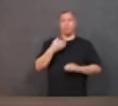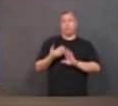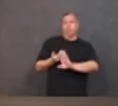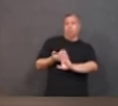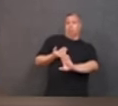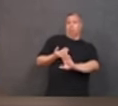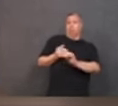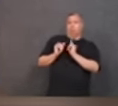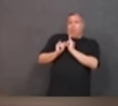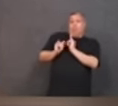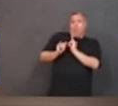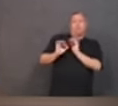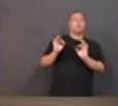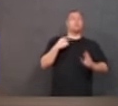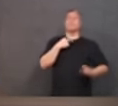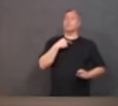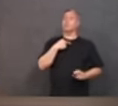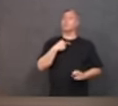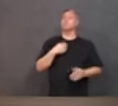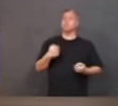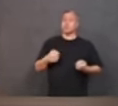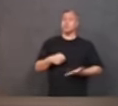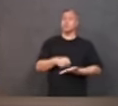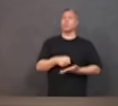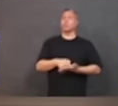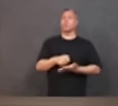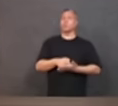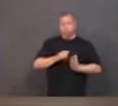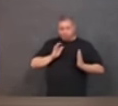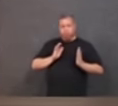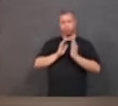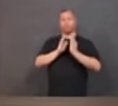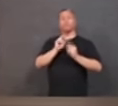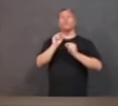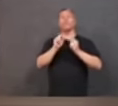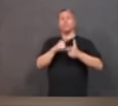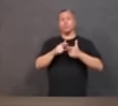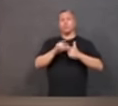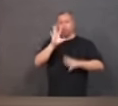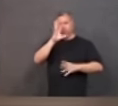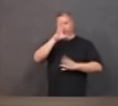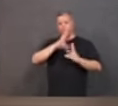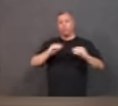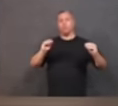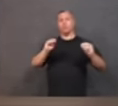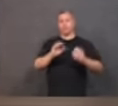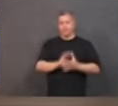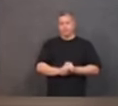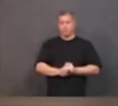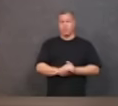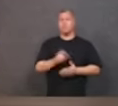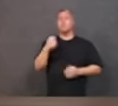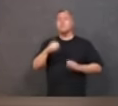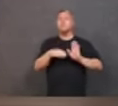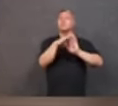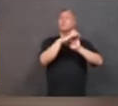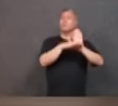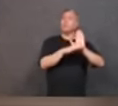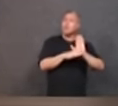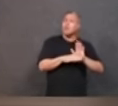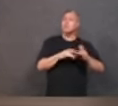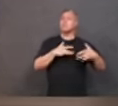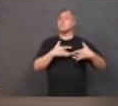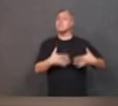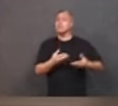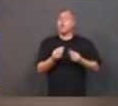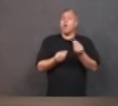o enfrentamento dessas questões. Por isso, precisamos fortalecer programas e ações que nos